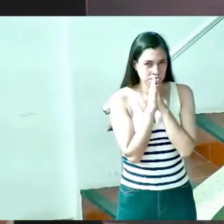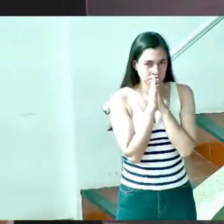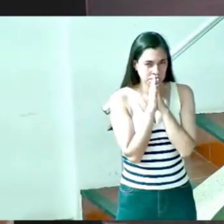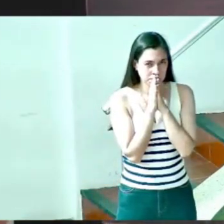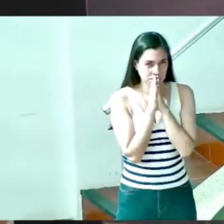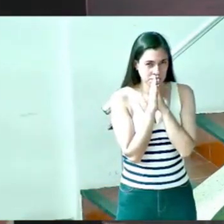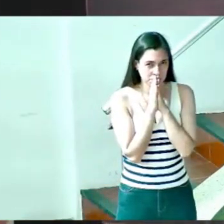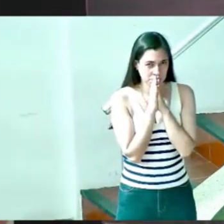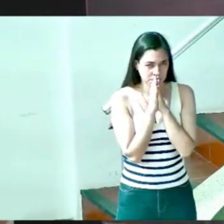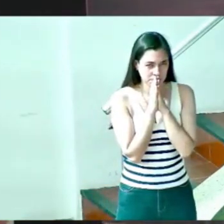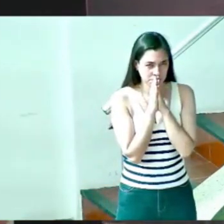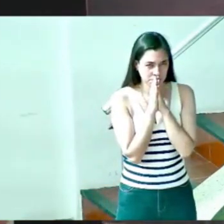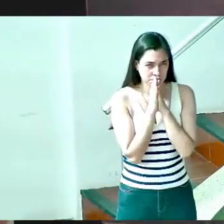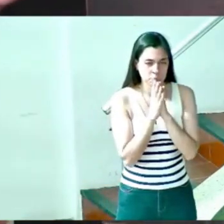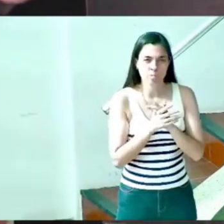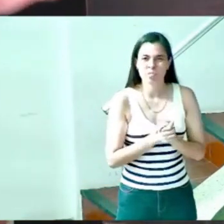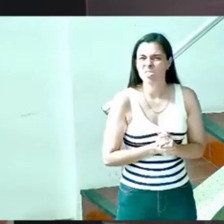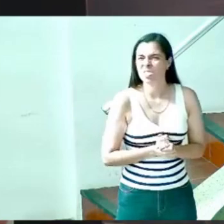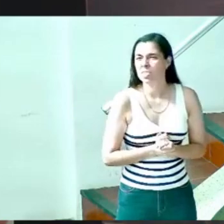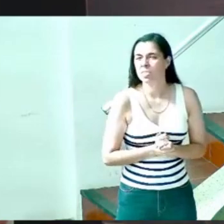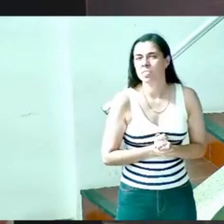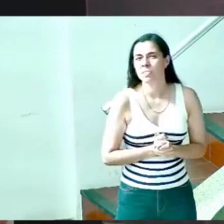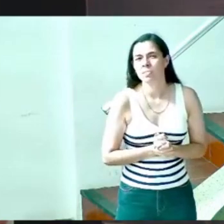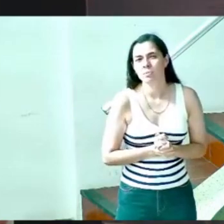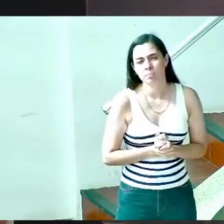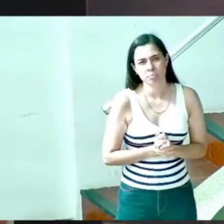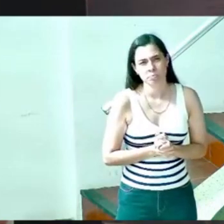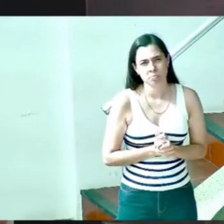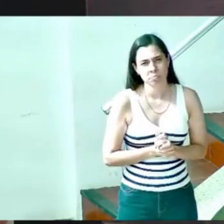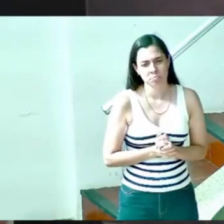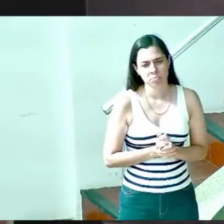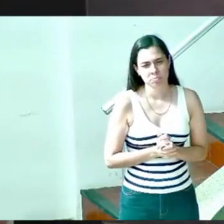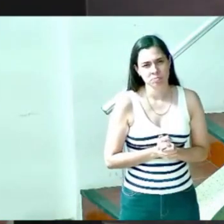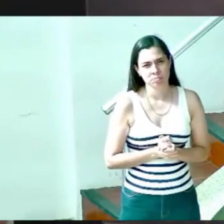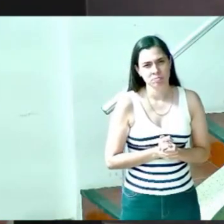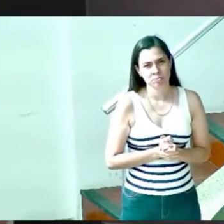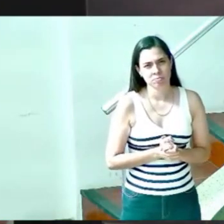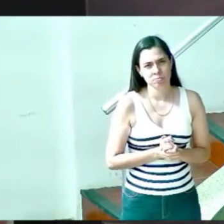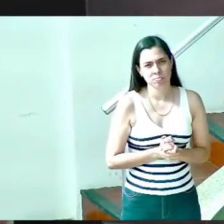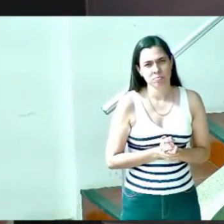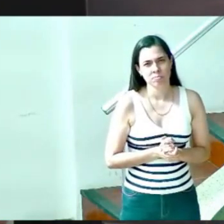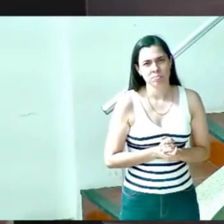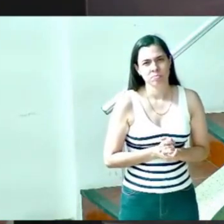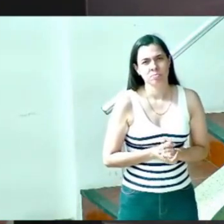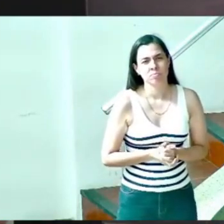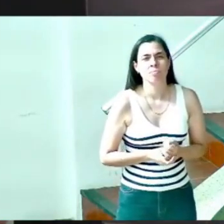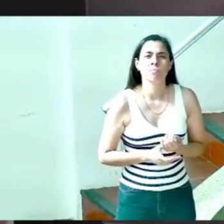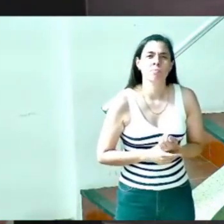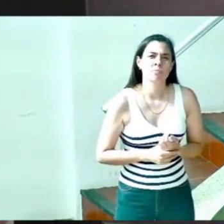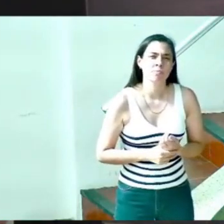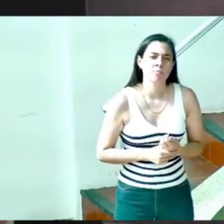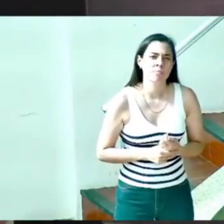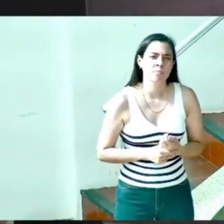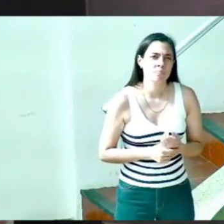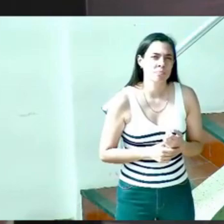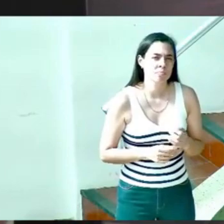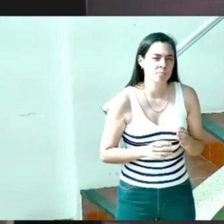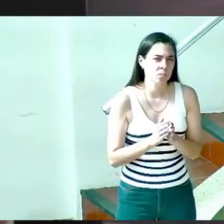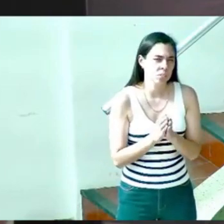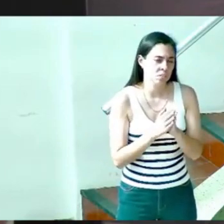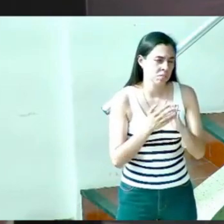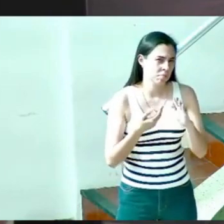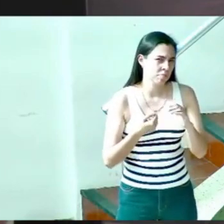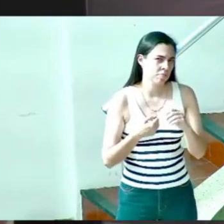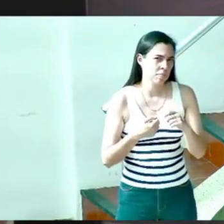você se lembre de tudo o que ela significa. De tudo o que ela significa. E que você